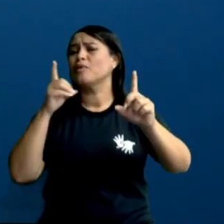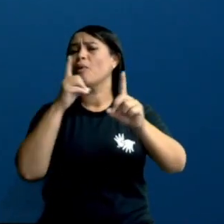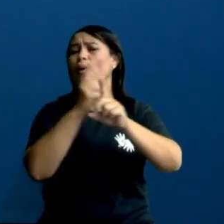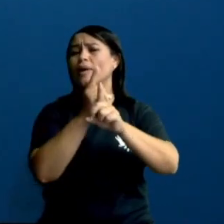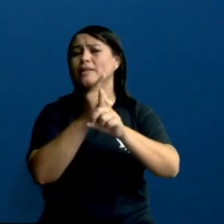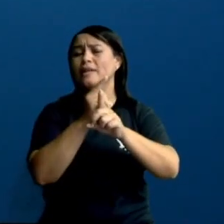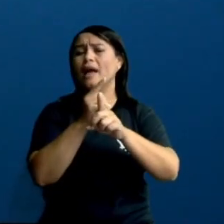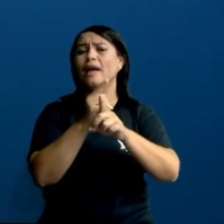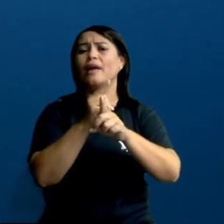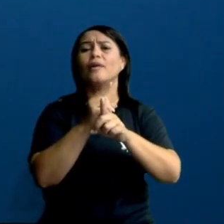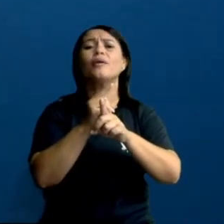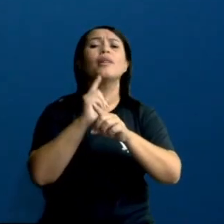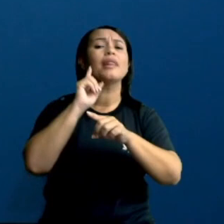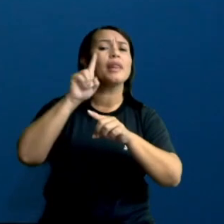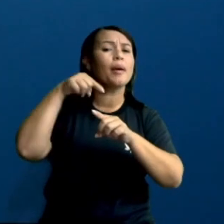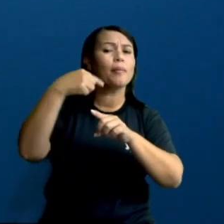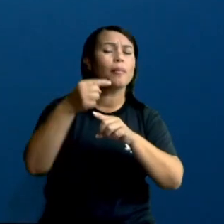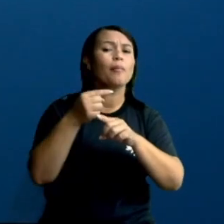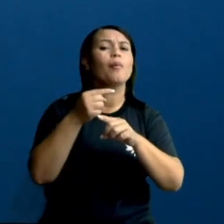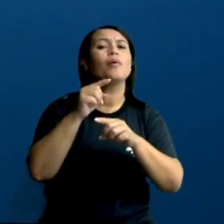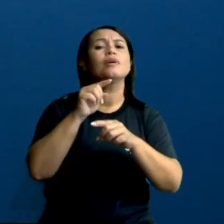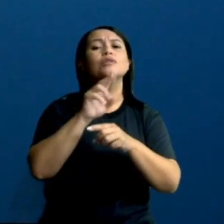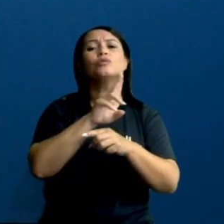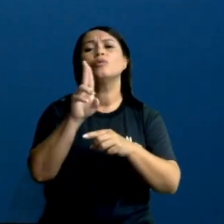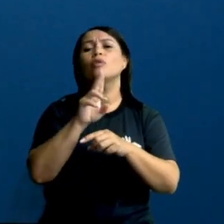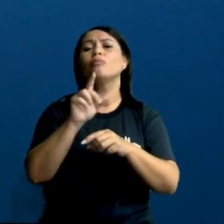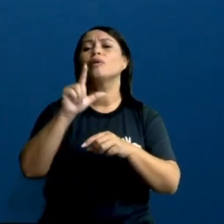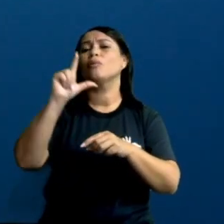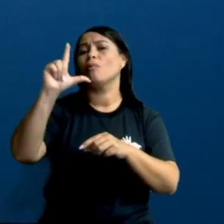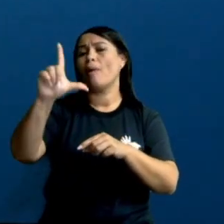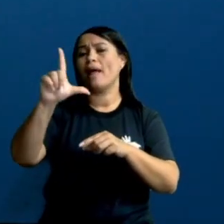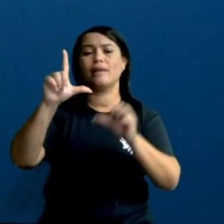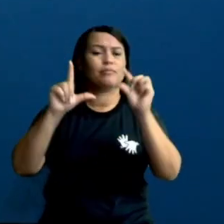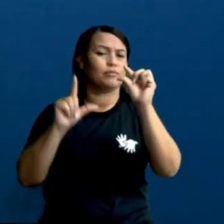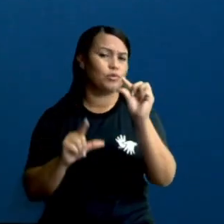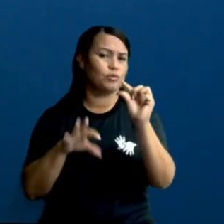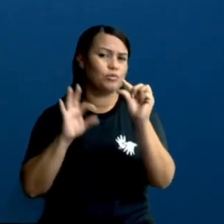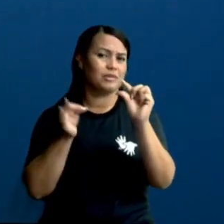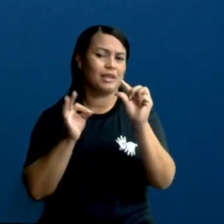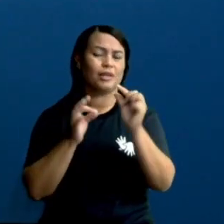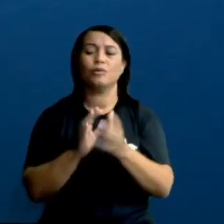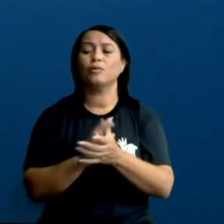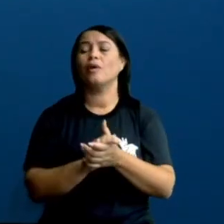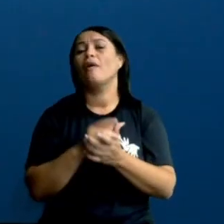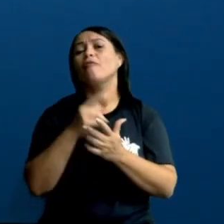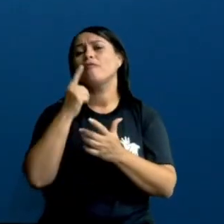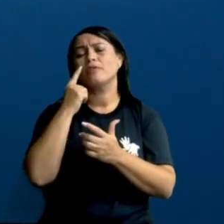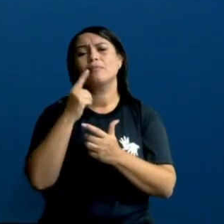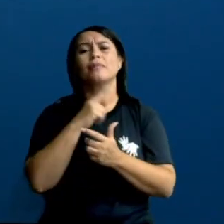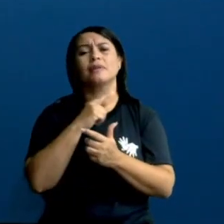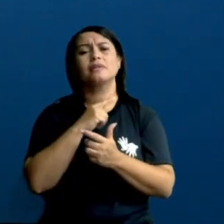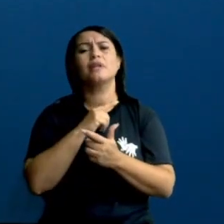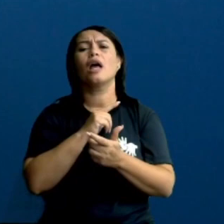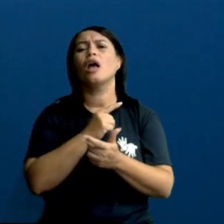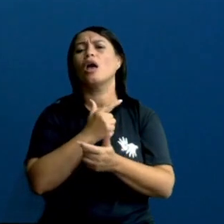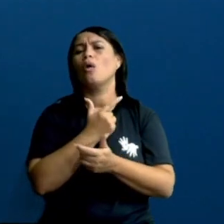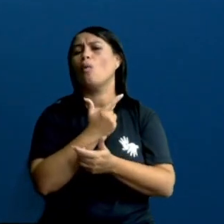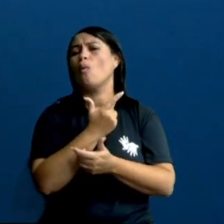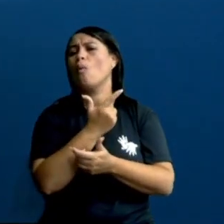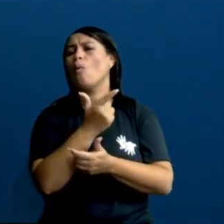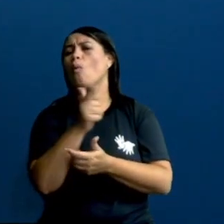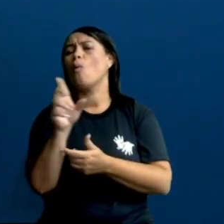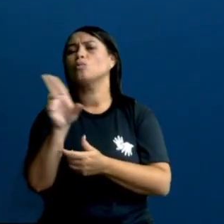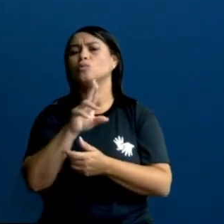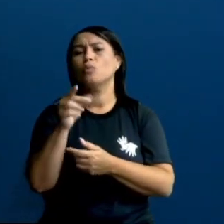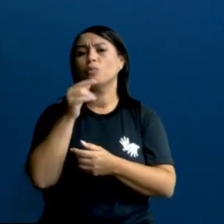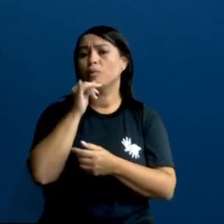descobertas posteriormente, elas estão escritas com L minúsculo, certo? Mas elas possuem outros nomes, como por exemplo